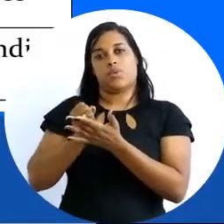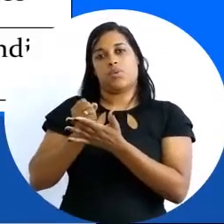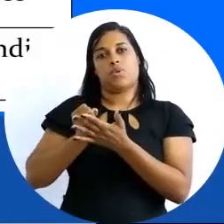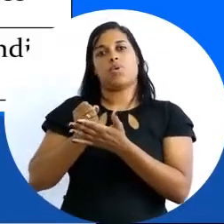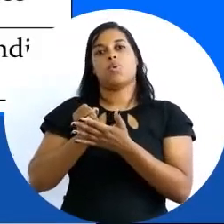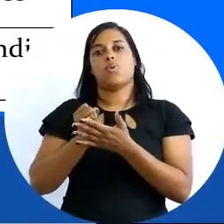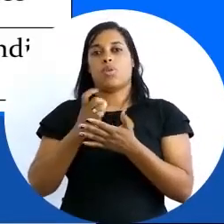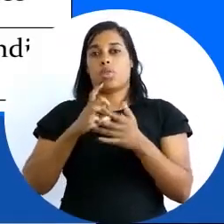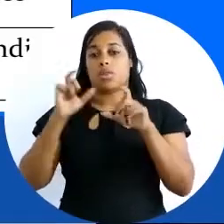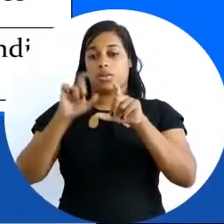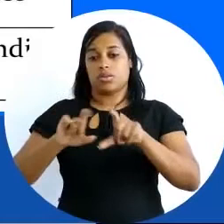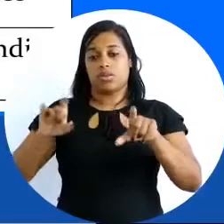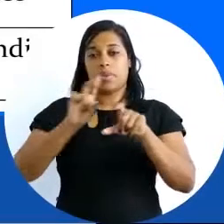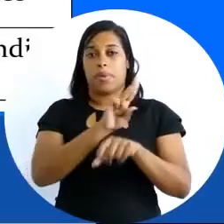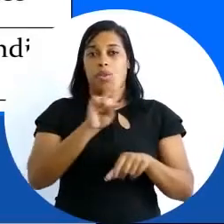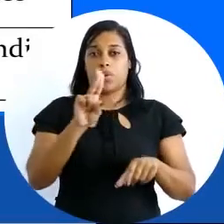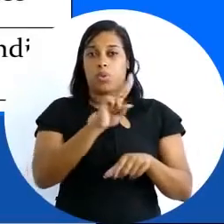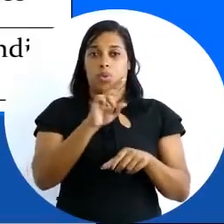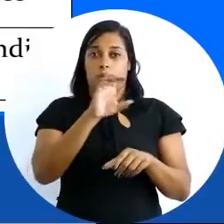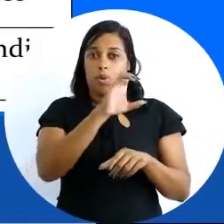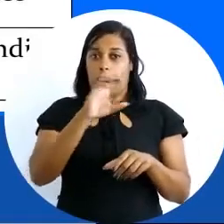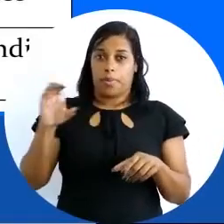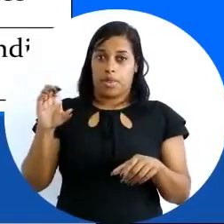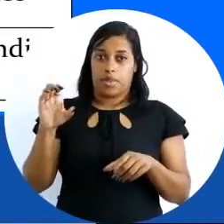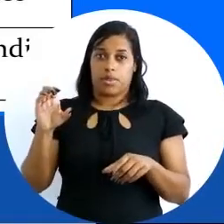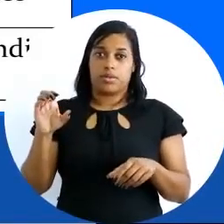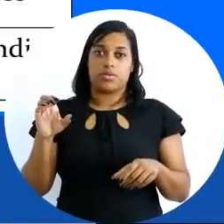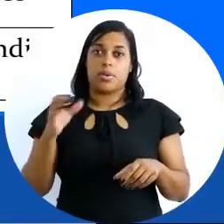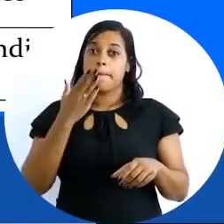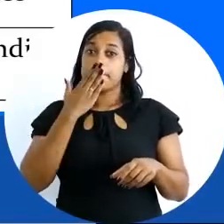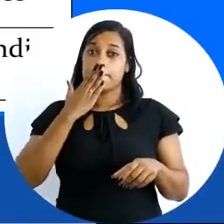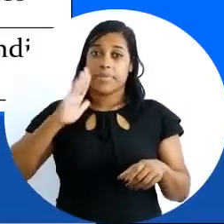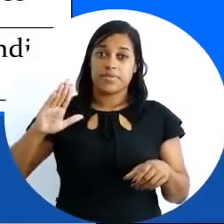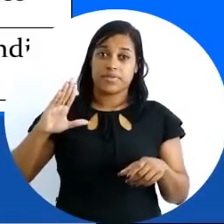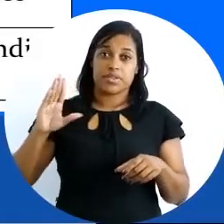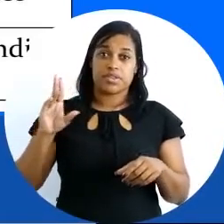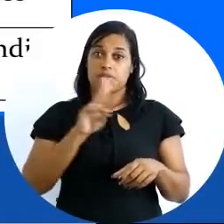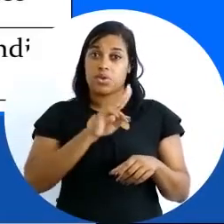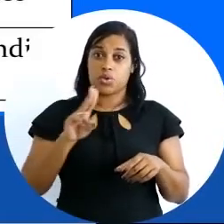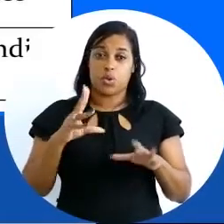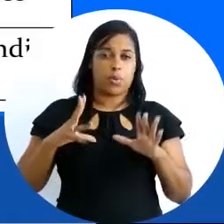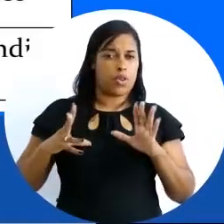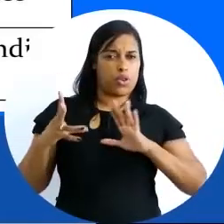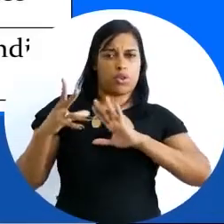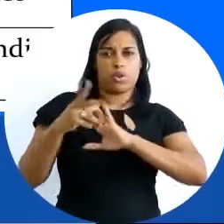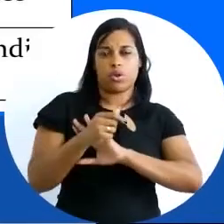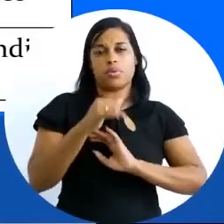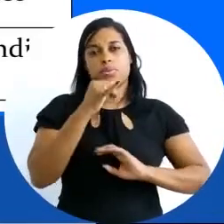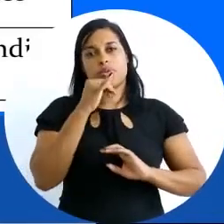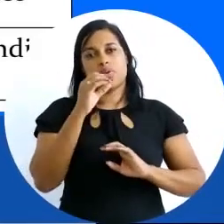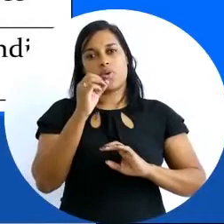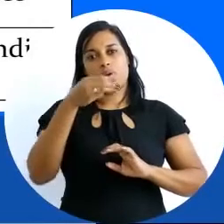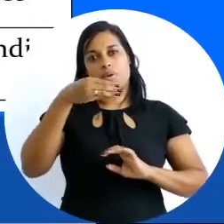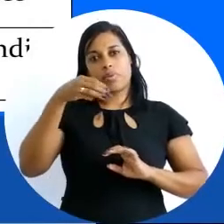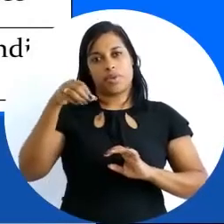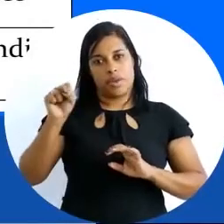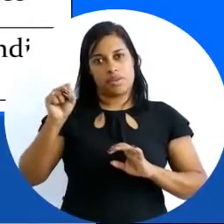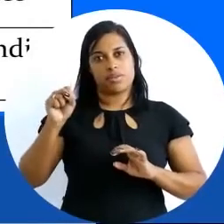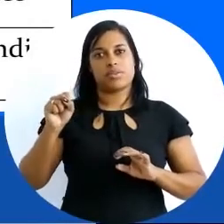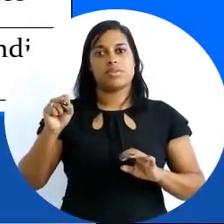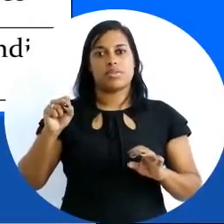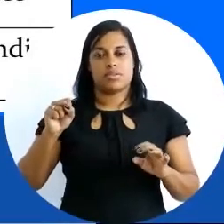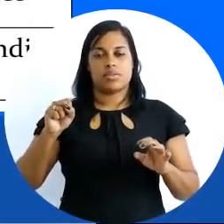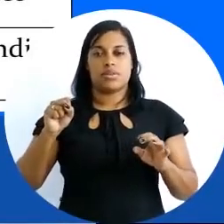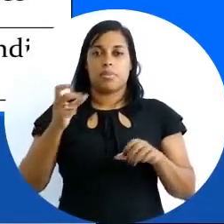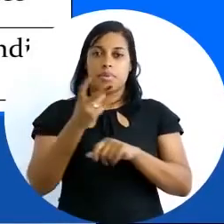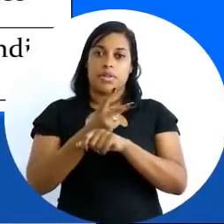Tem a sigla para o nome completo. A preferência é que sejam os nomes completos ao invés de siglas. Então, se eu tenho OMS, por exemplo, eu